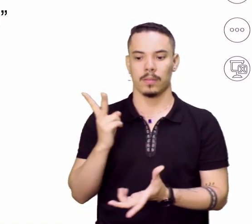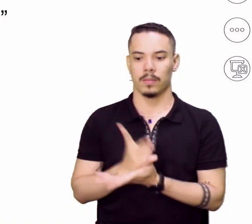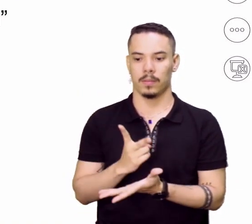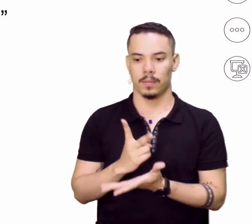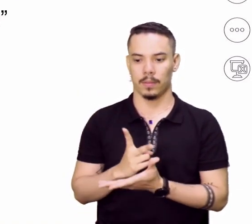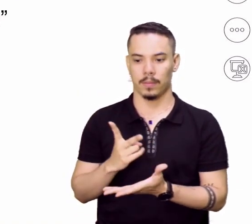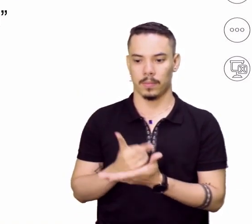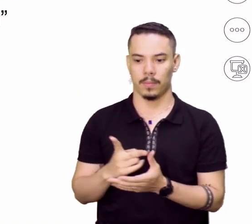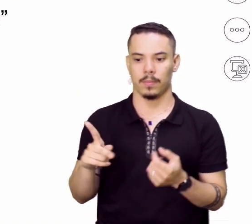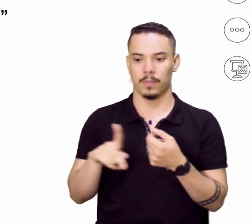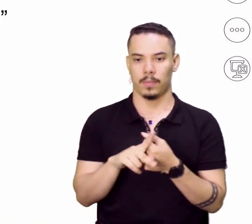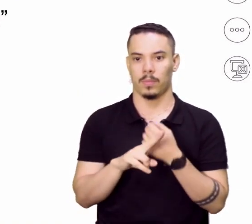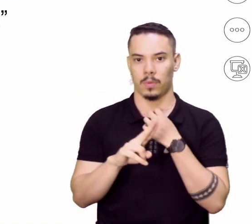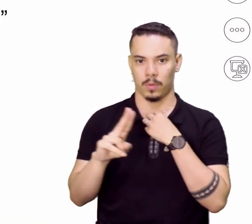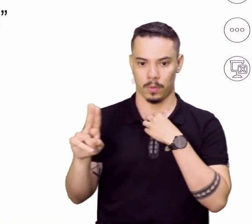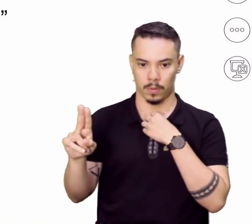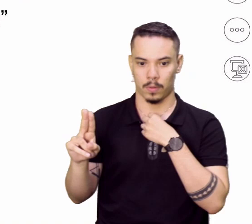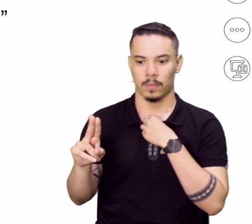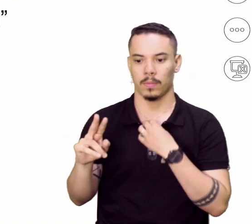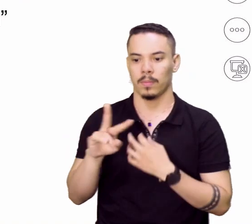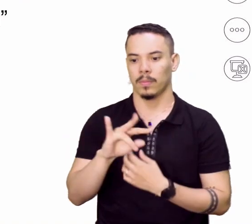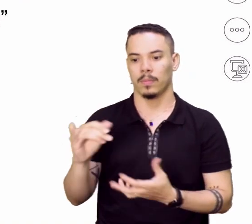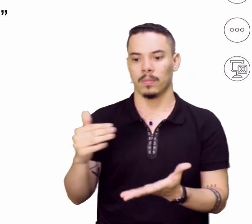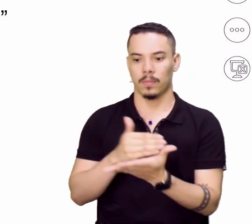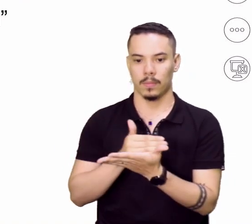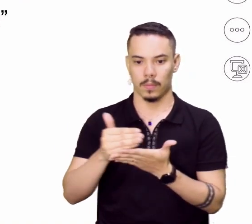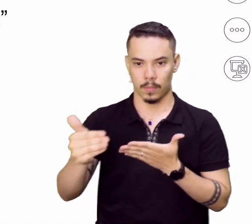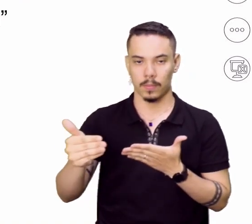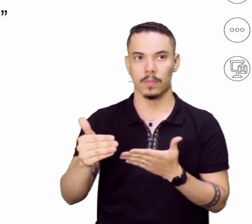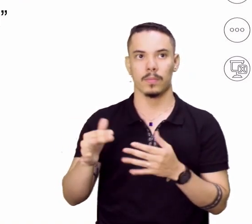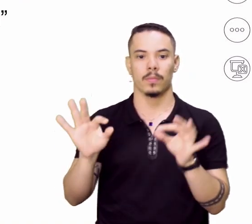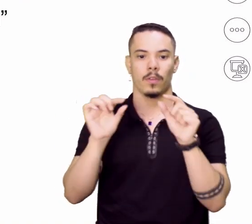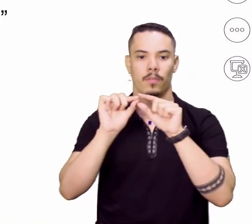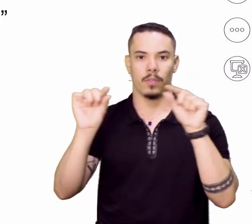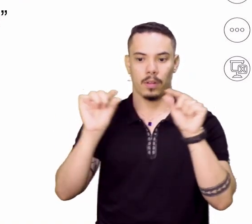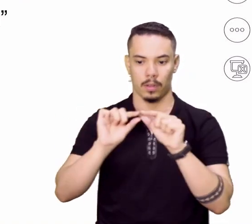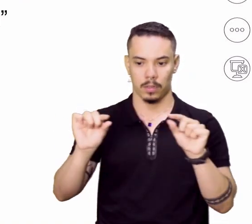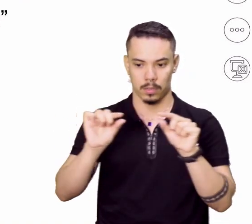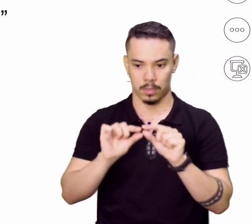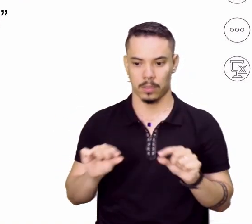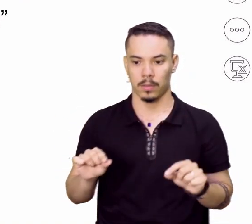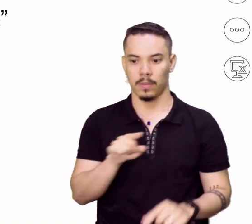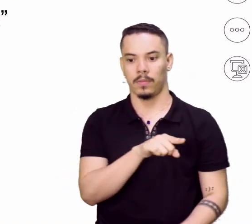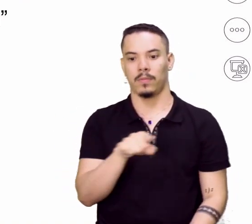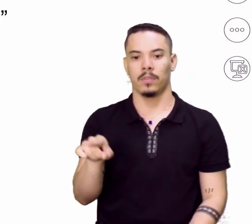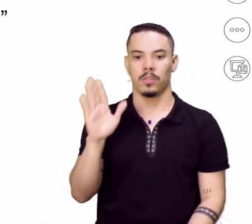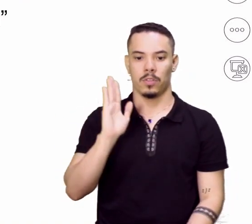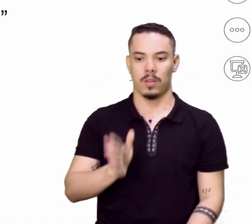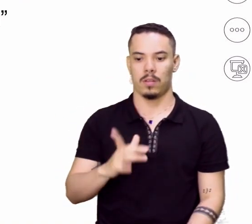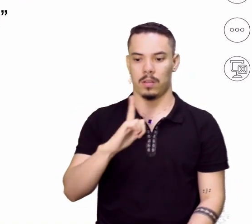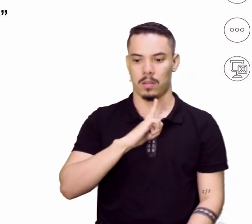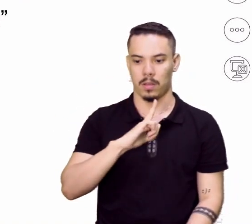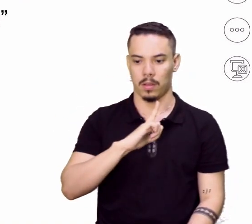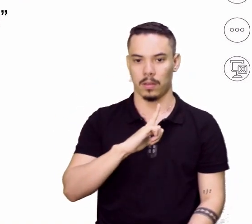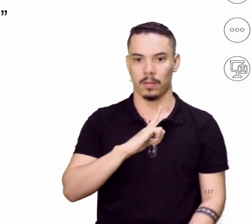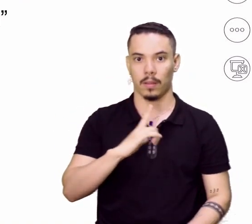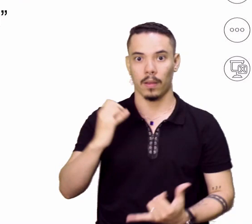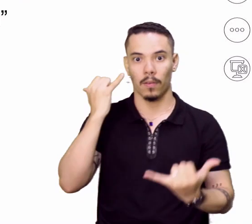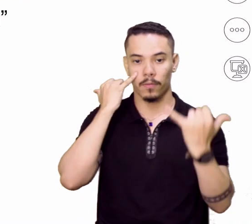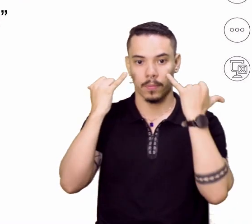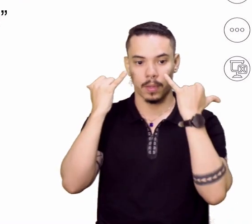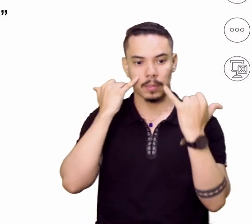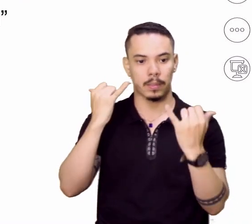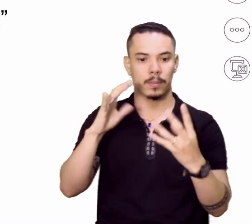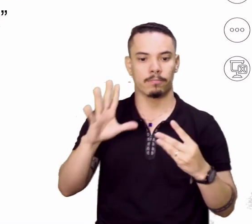tem aí um pronome relativo para iniciar as orações que você tem aí, essa informação extra,